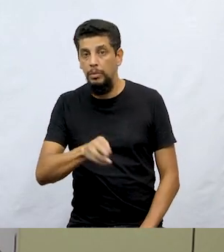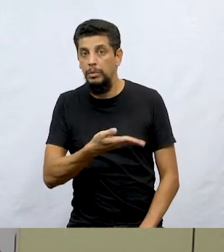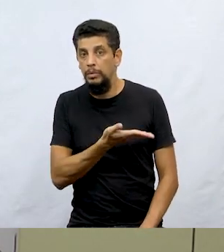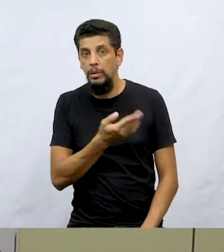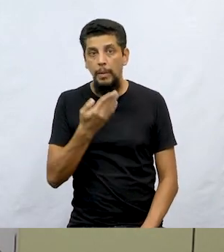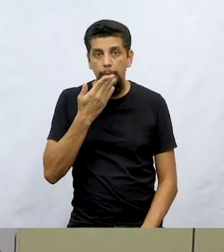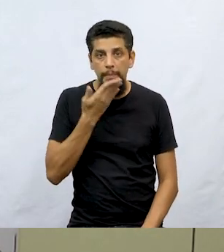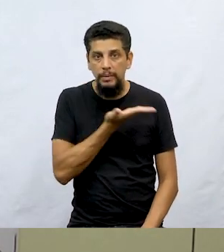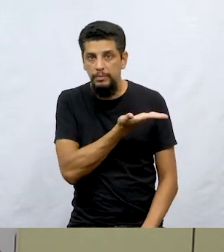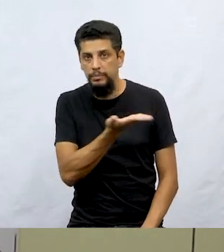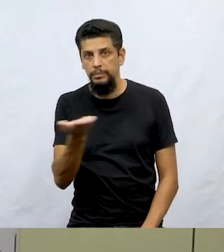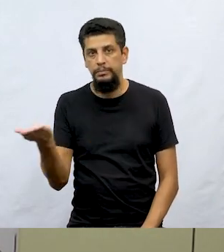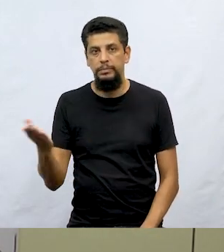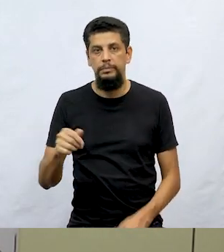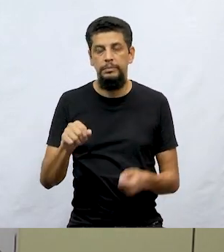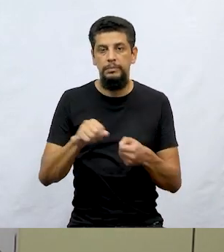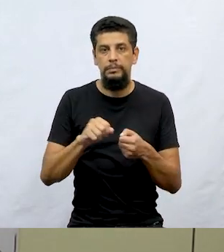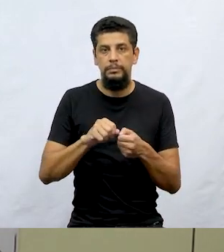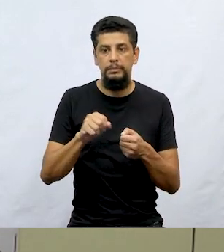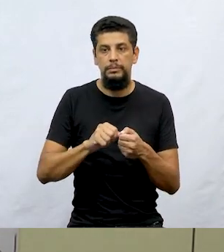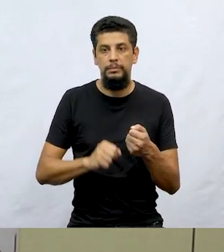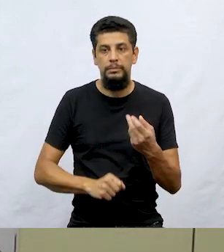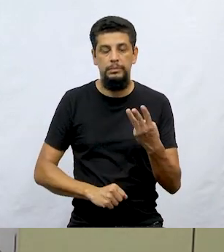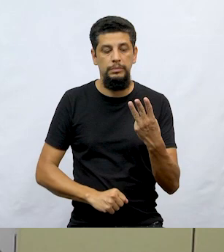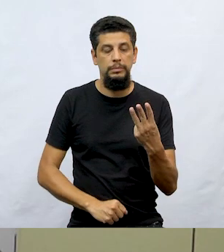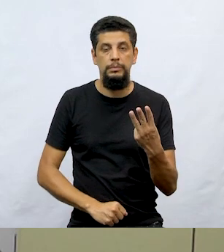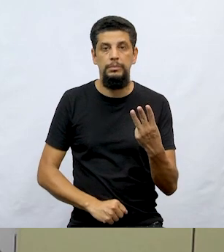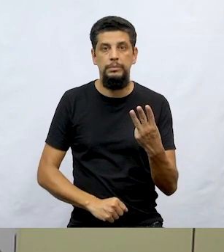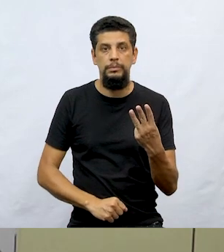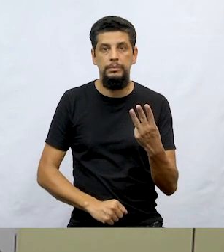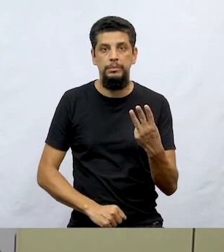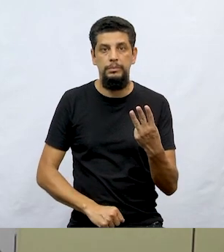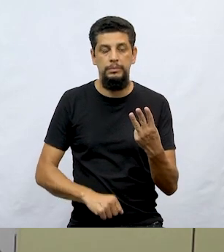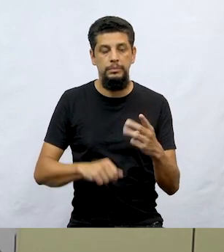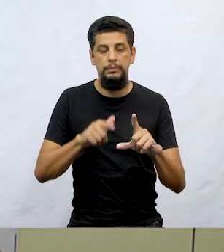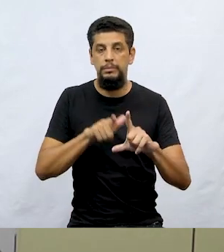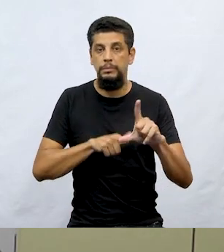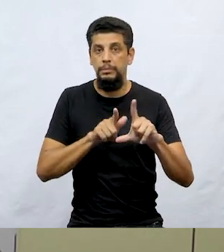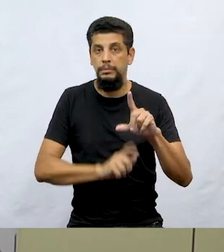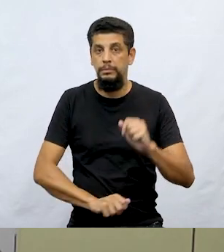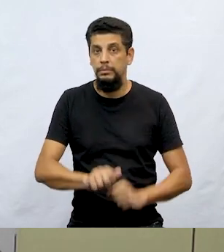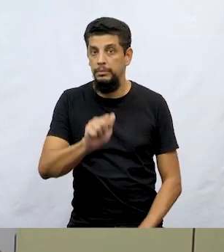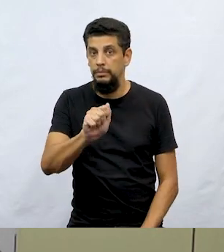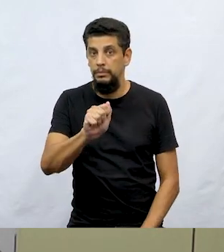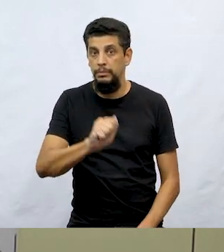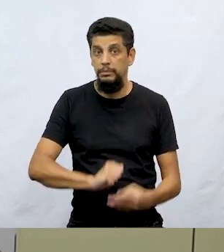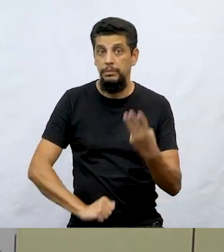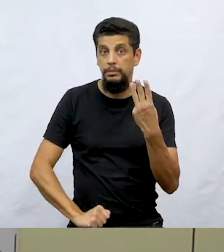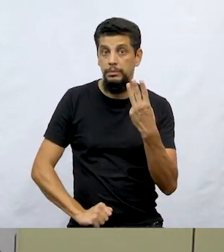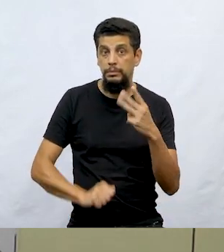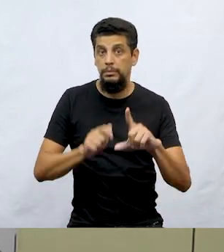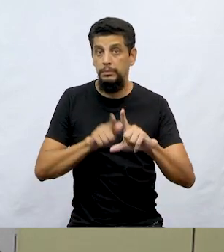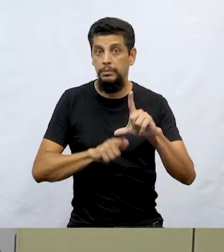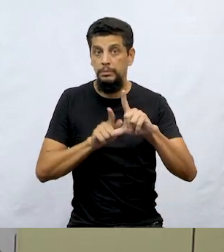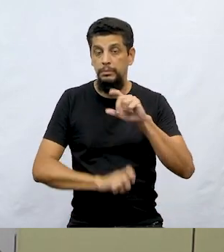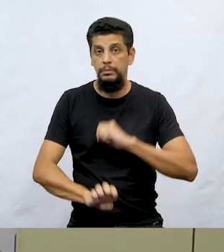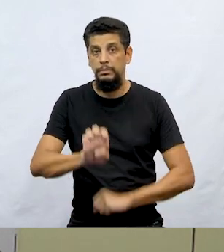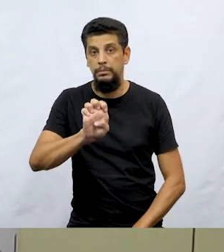vamos pedir a você que você faça 3 letras A, 3 letras